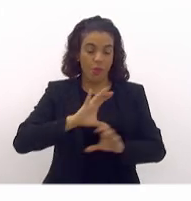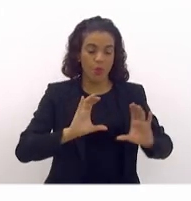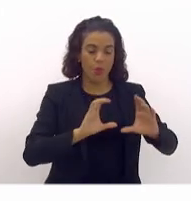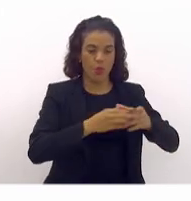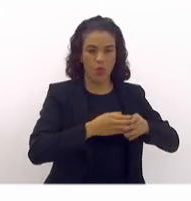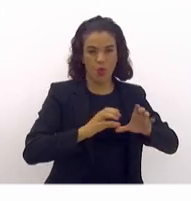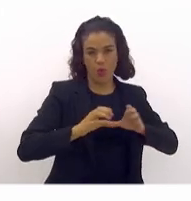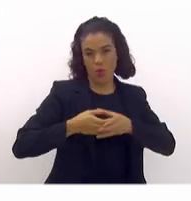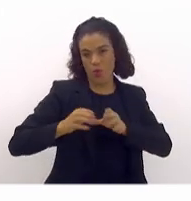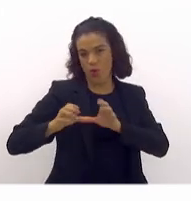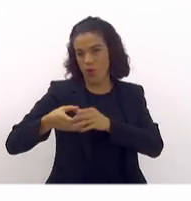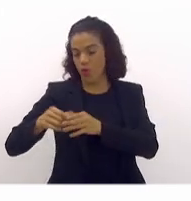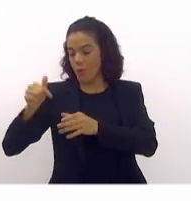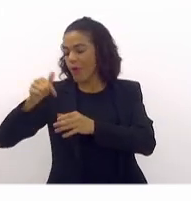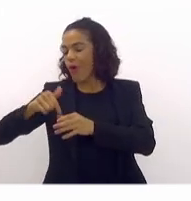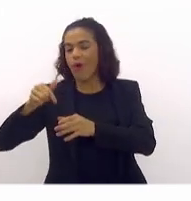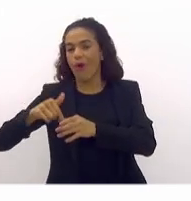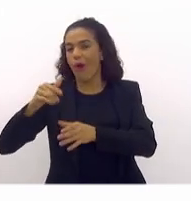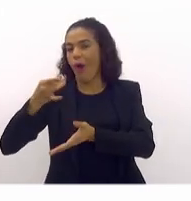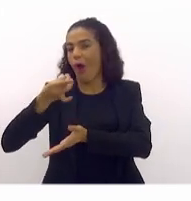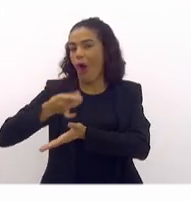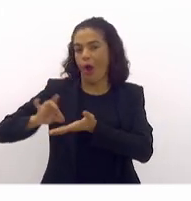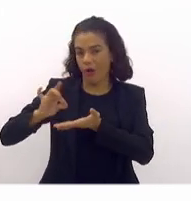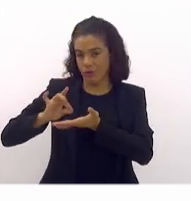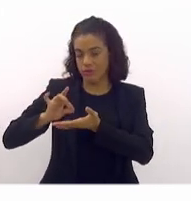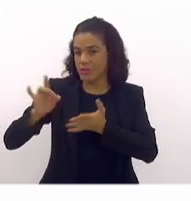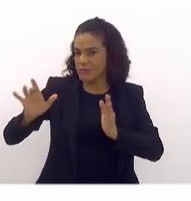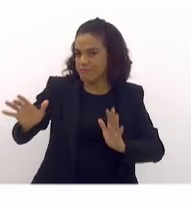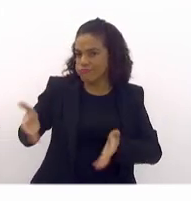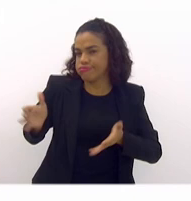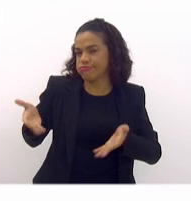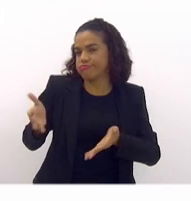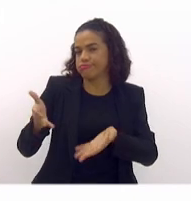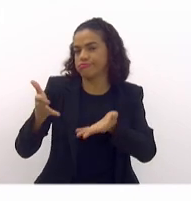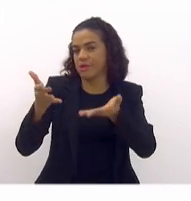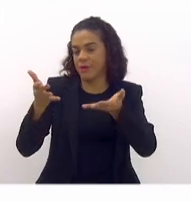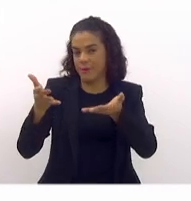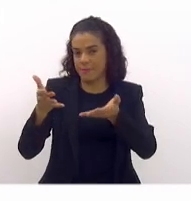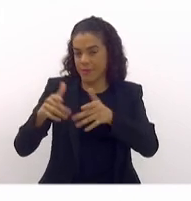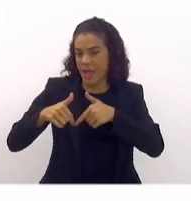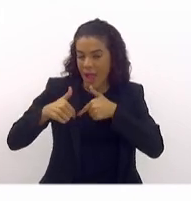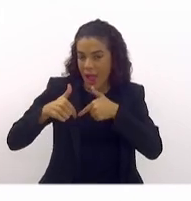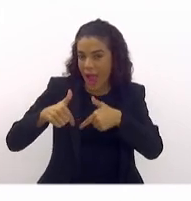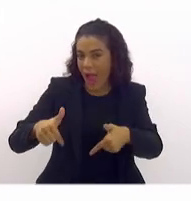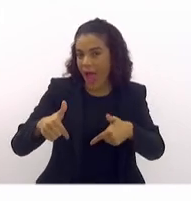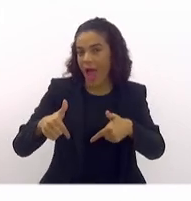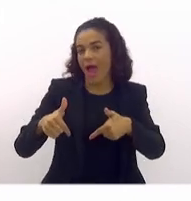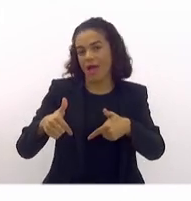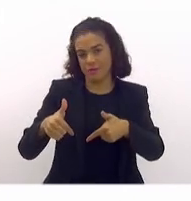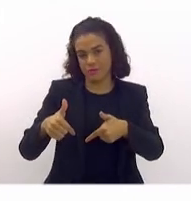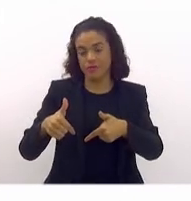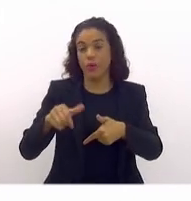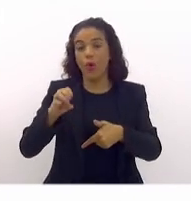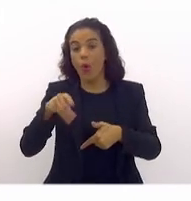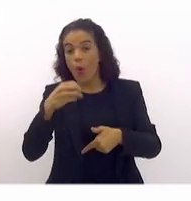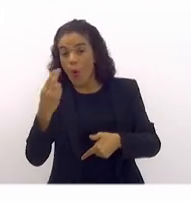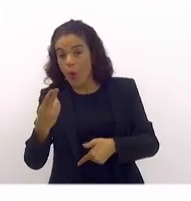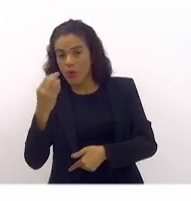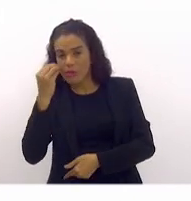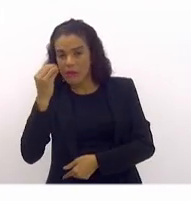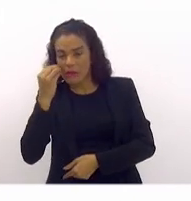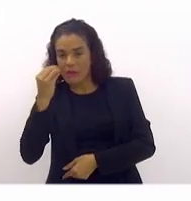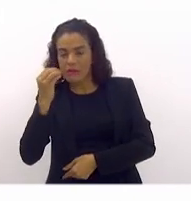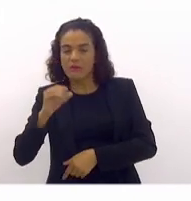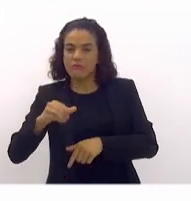grupos de ódio, que influencia em muito atos, né, ou tentativas de atos de ataques